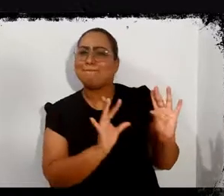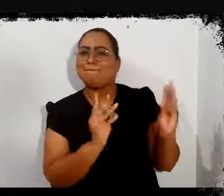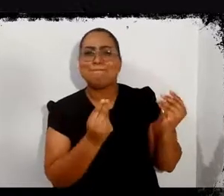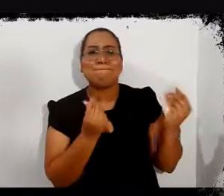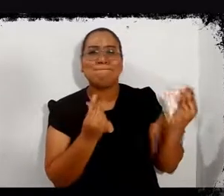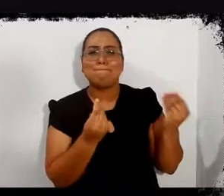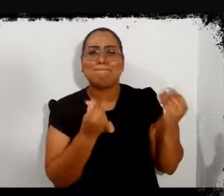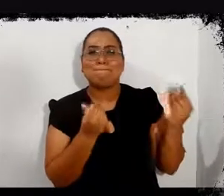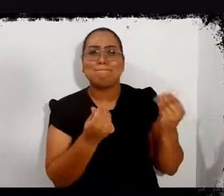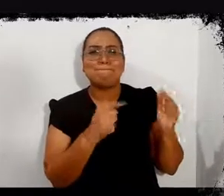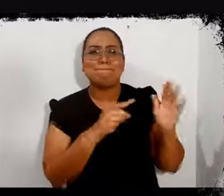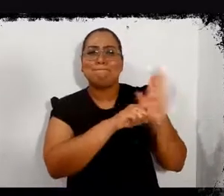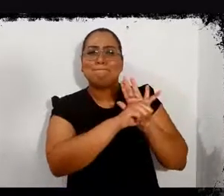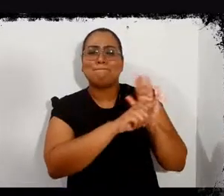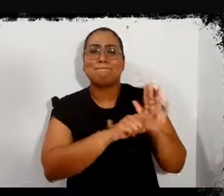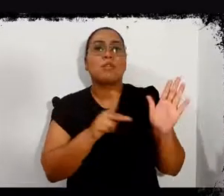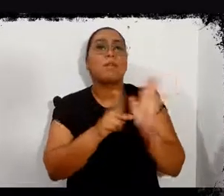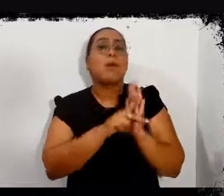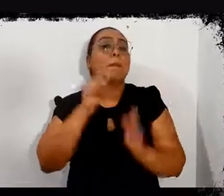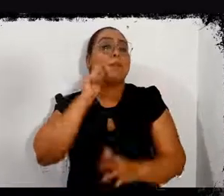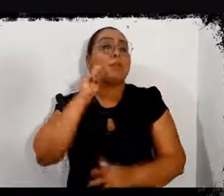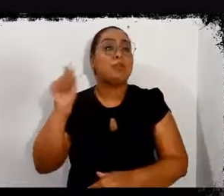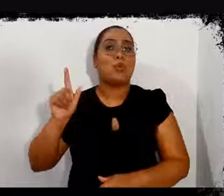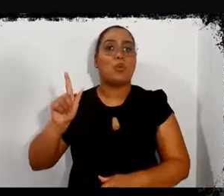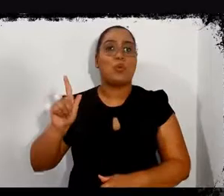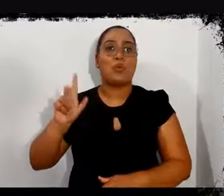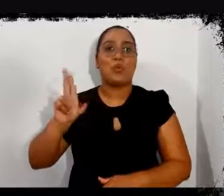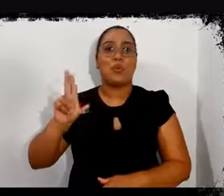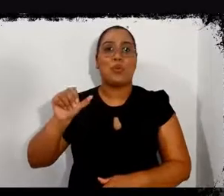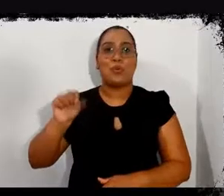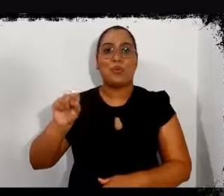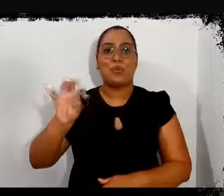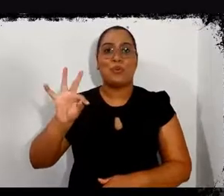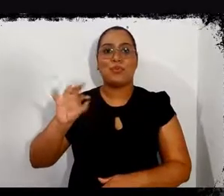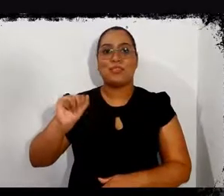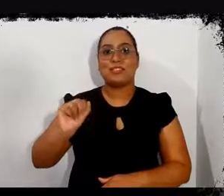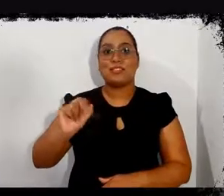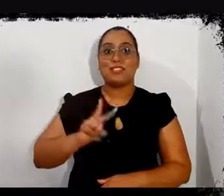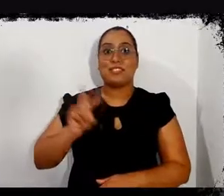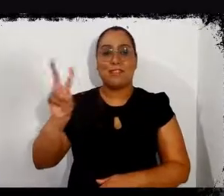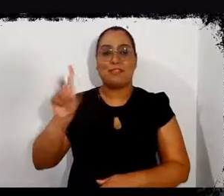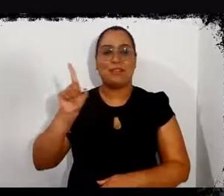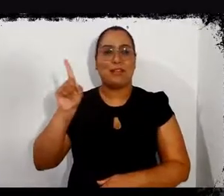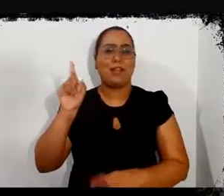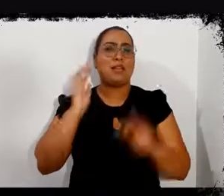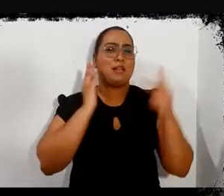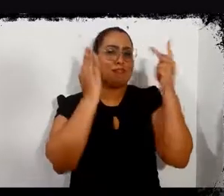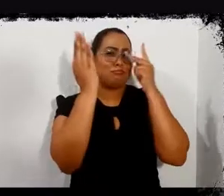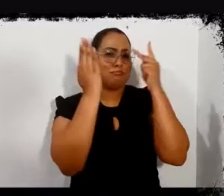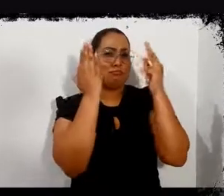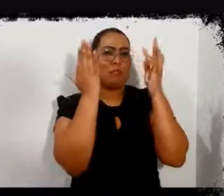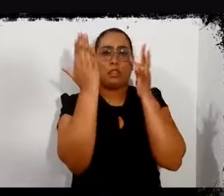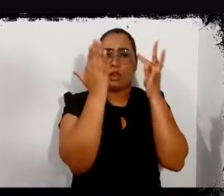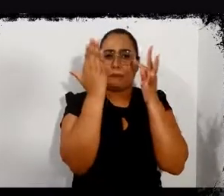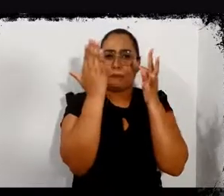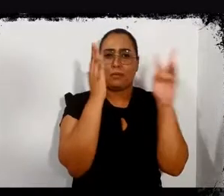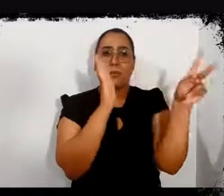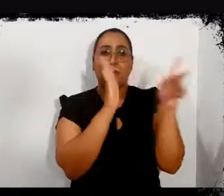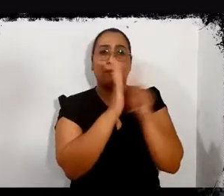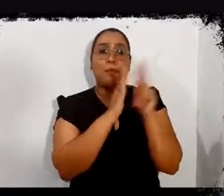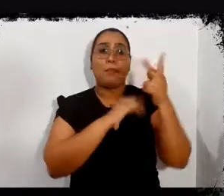Um psicoterapeuta, então, suíço, que fundou a psicologia analítica e